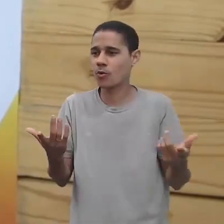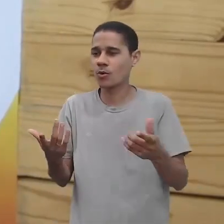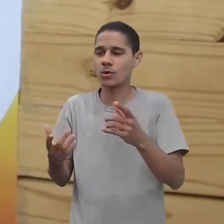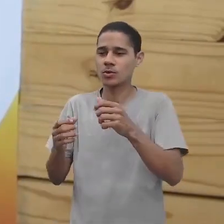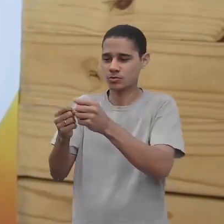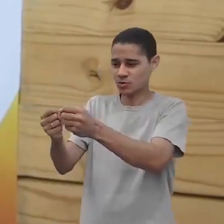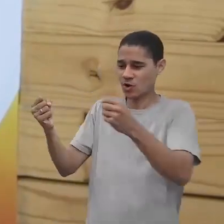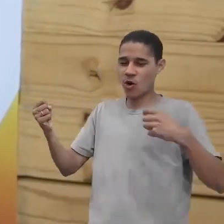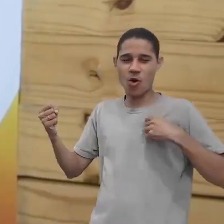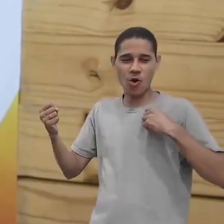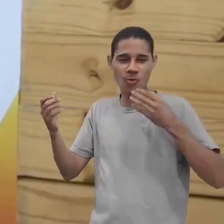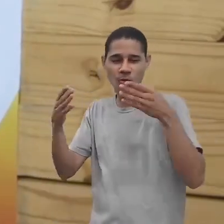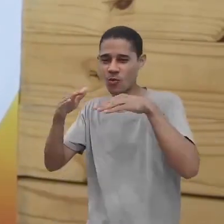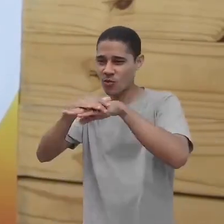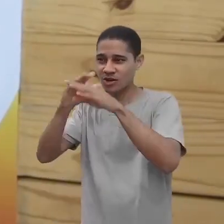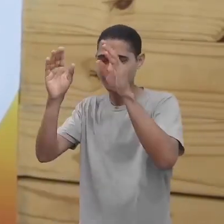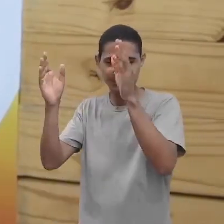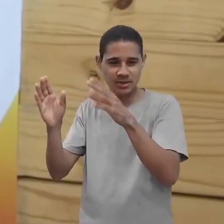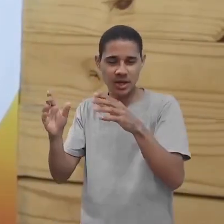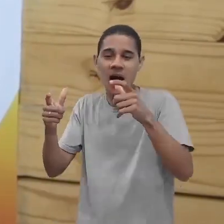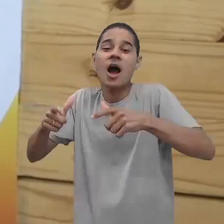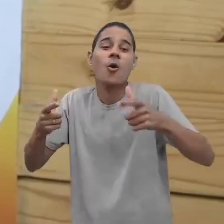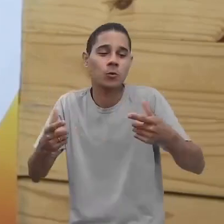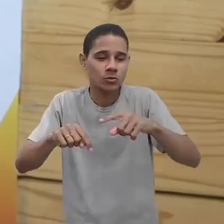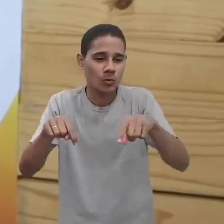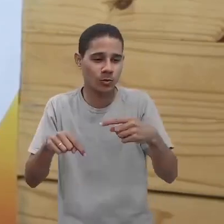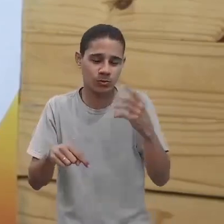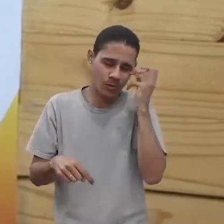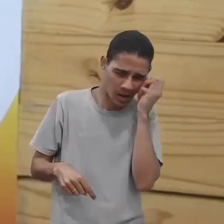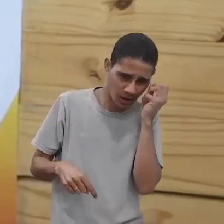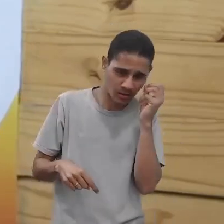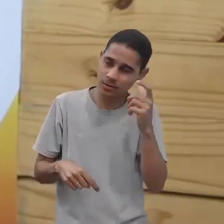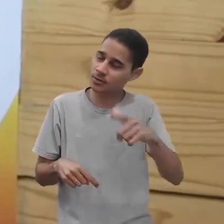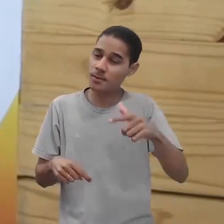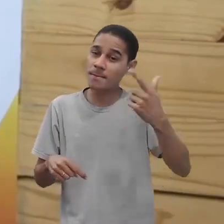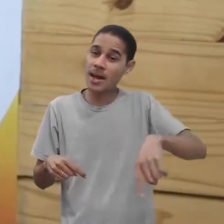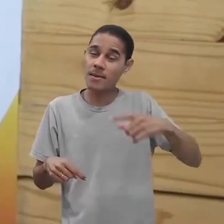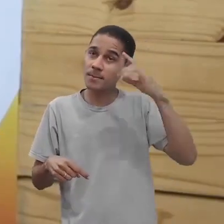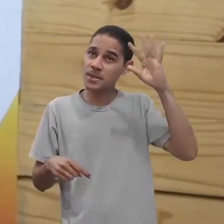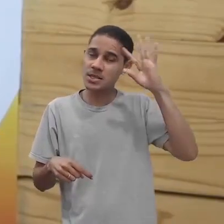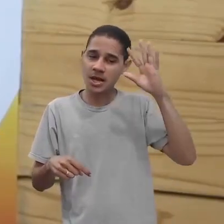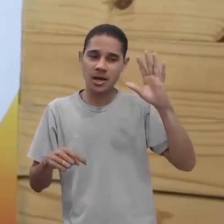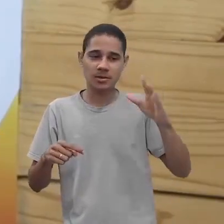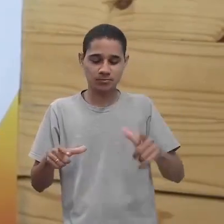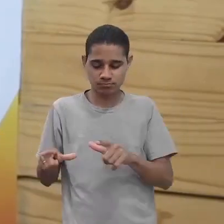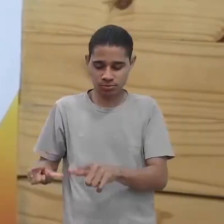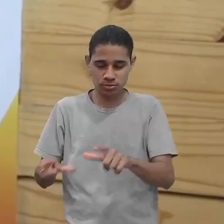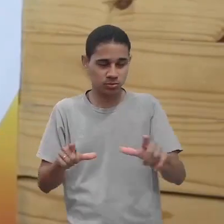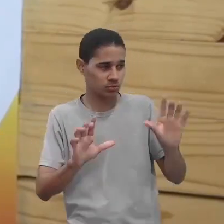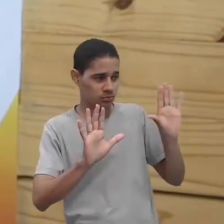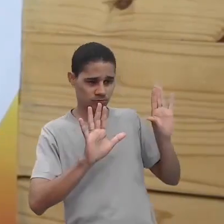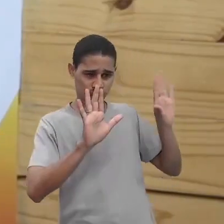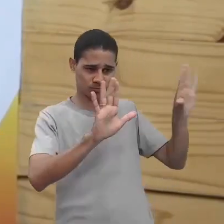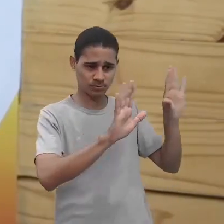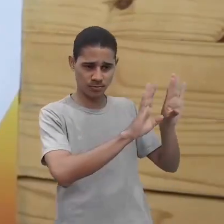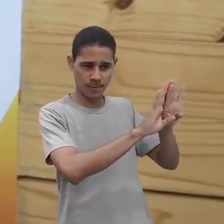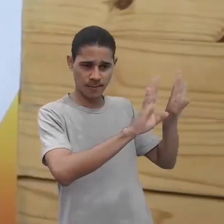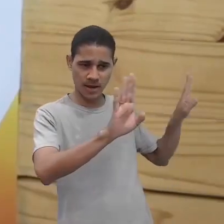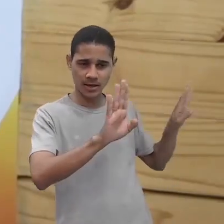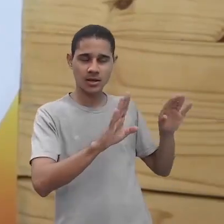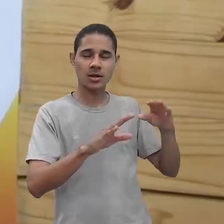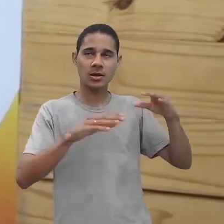guarda-roupa dentro do seu quarto. Você tem que pensar como é que vai ser o revestimento, como é que vai ser o forro, como é que